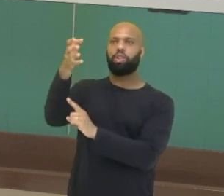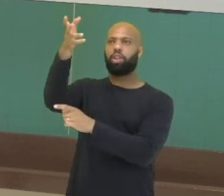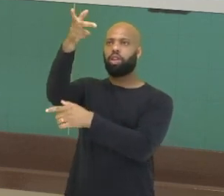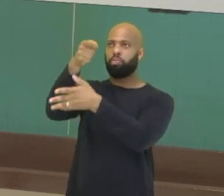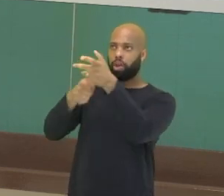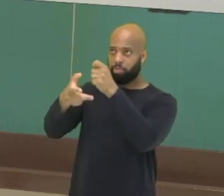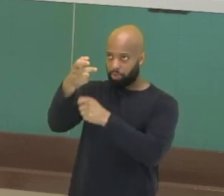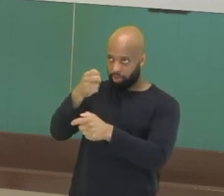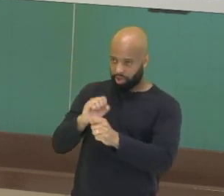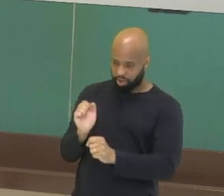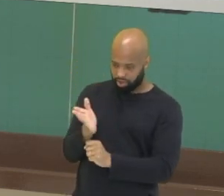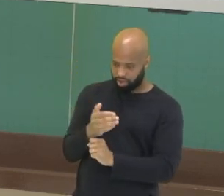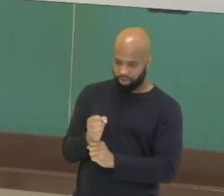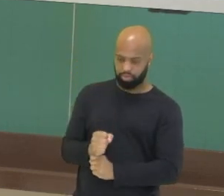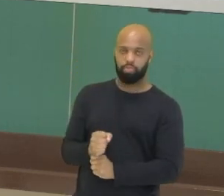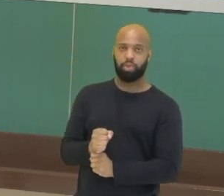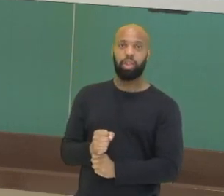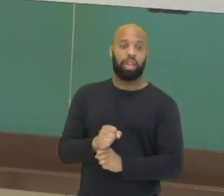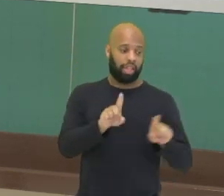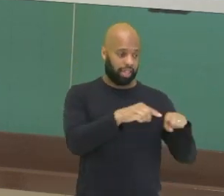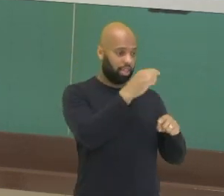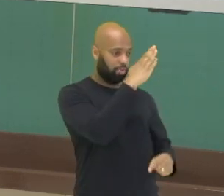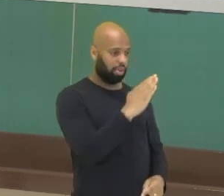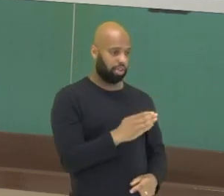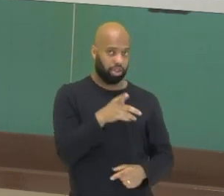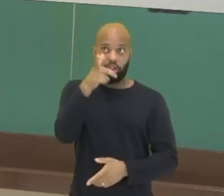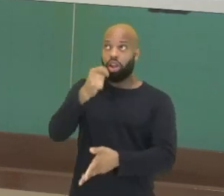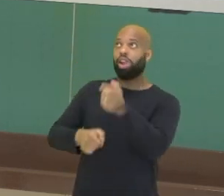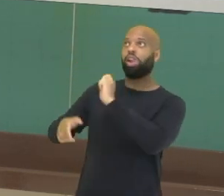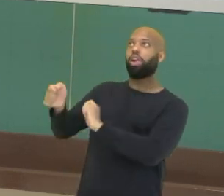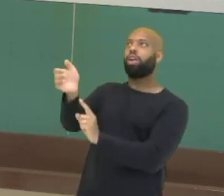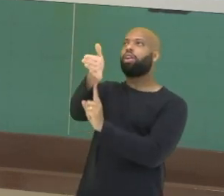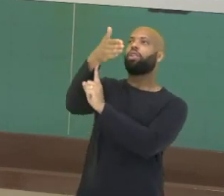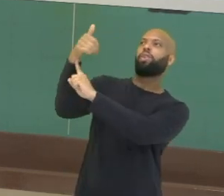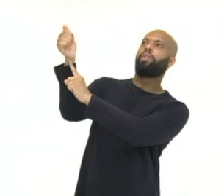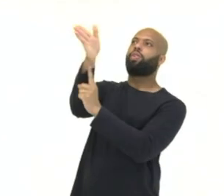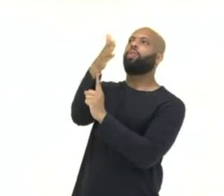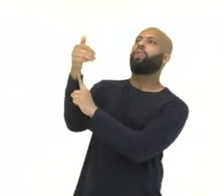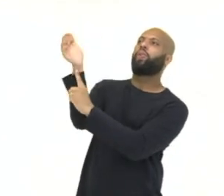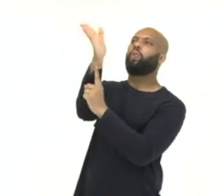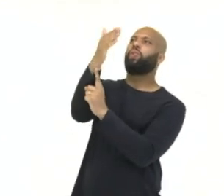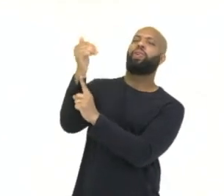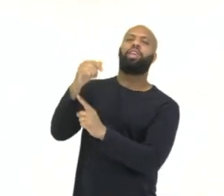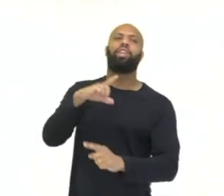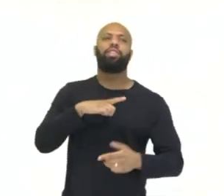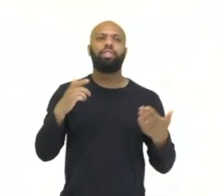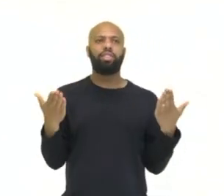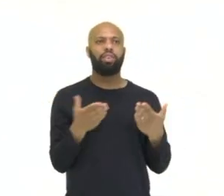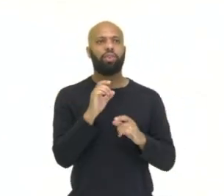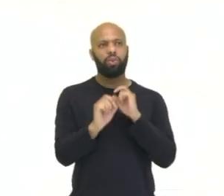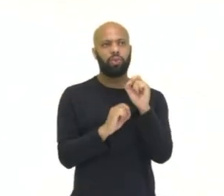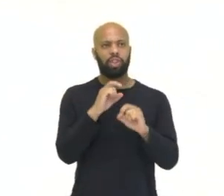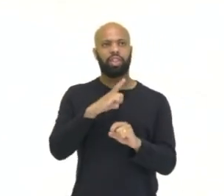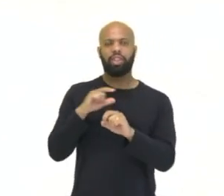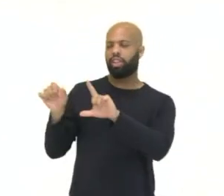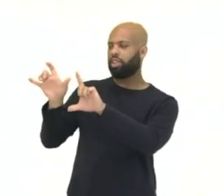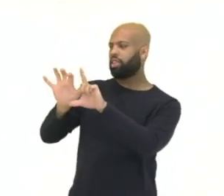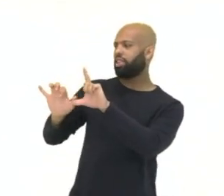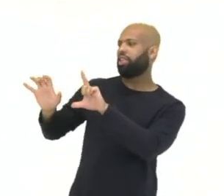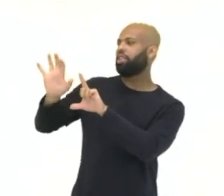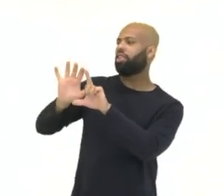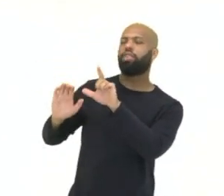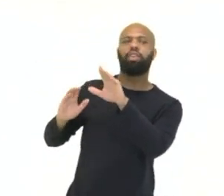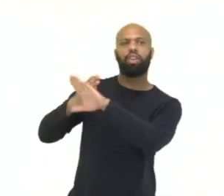a bandeira e colocando o hino nacional quando a gente sobe a bandeira, tá? E eu deixo aqui para vocês um QR Code,